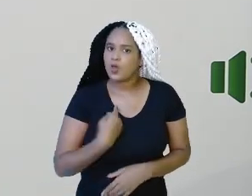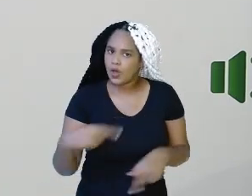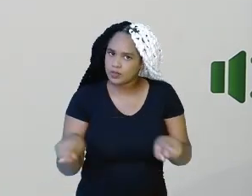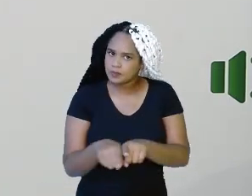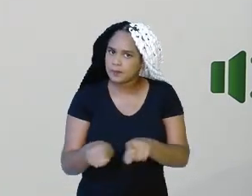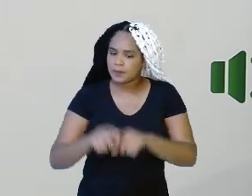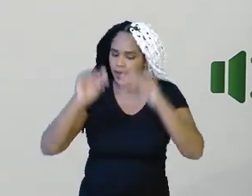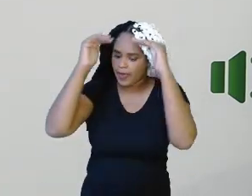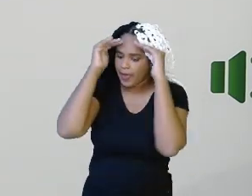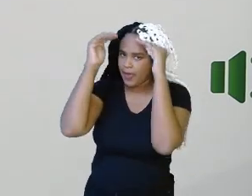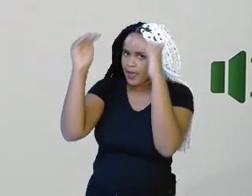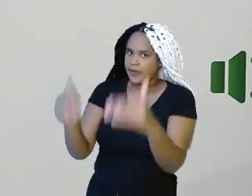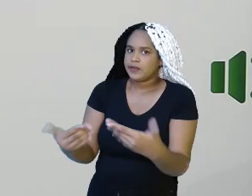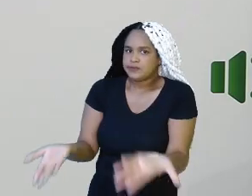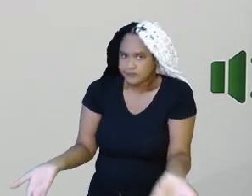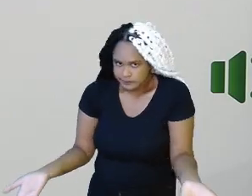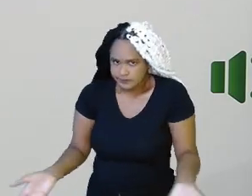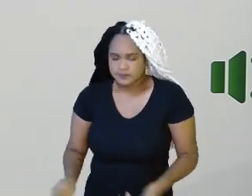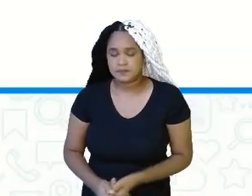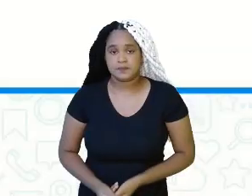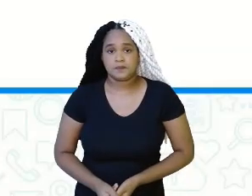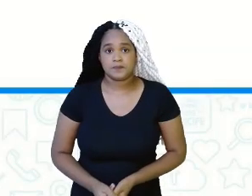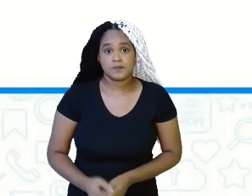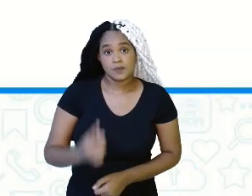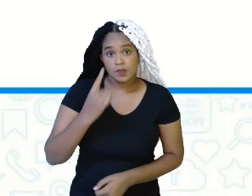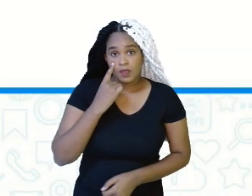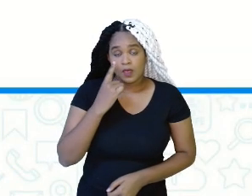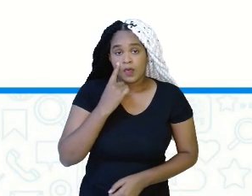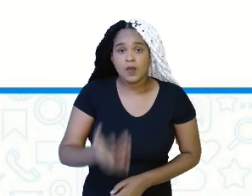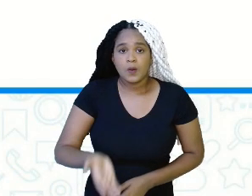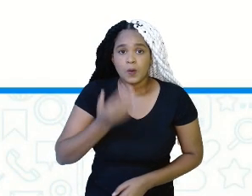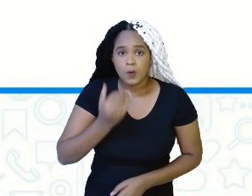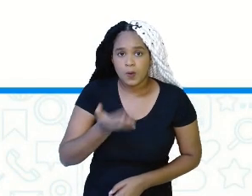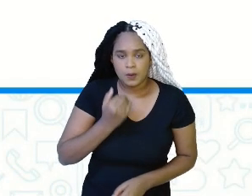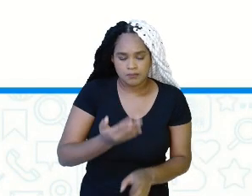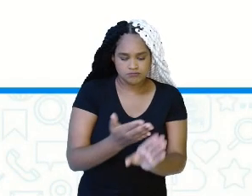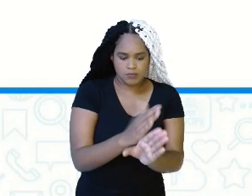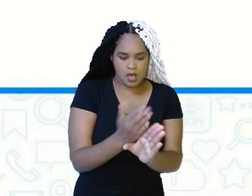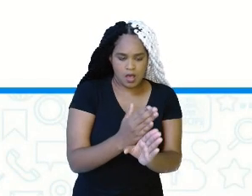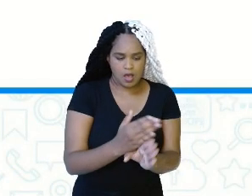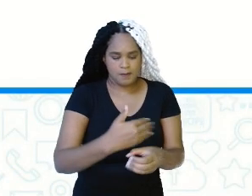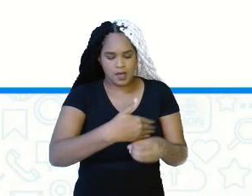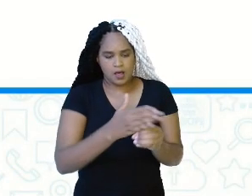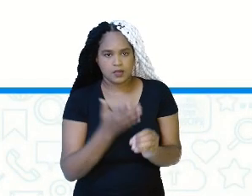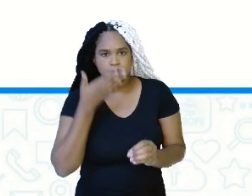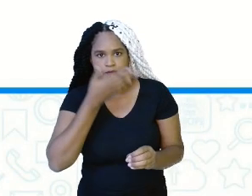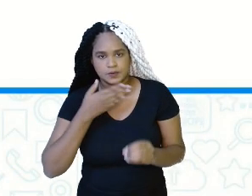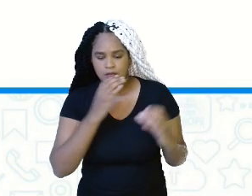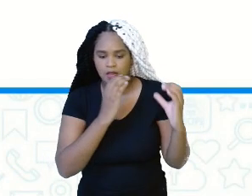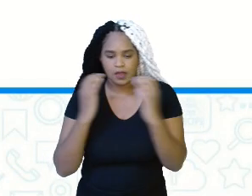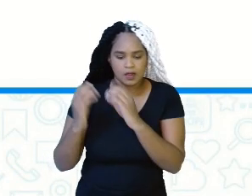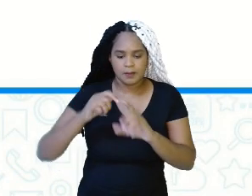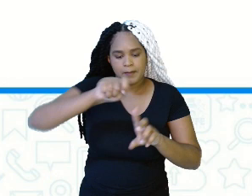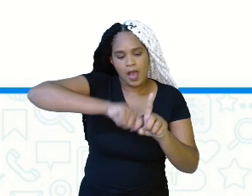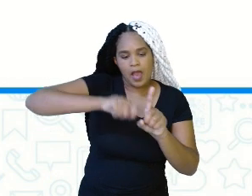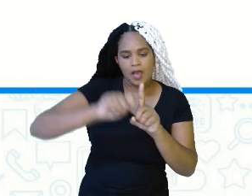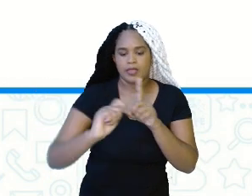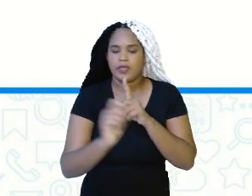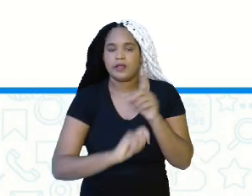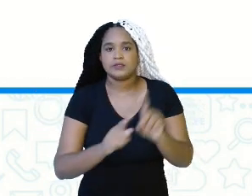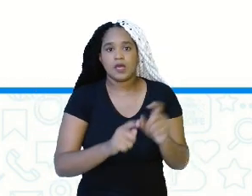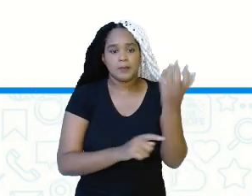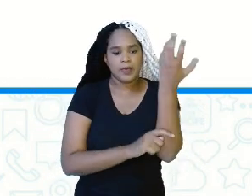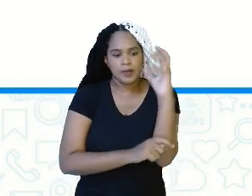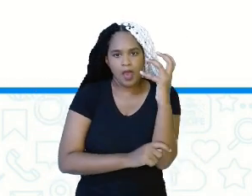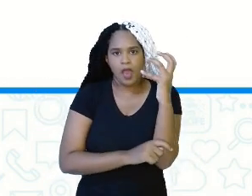precisamos respeitar isso. Alimentos básicos como mandioca, batata doce, milho, banana e abacaxi